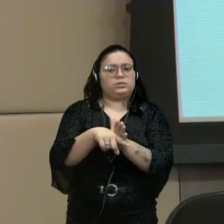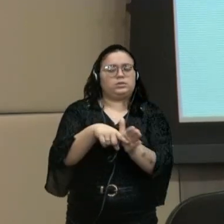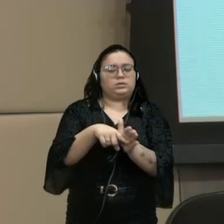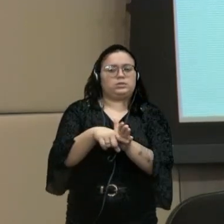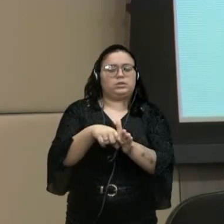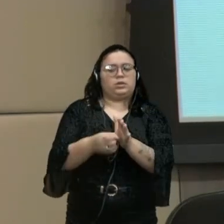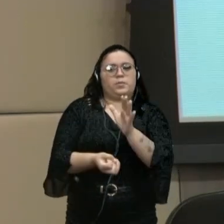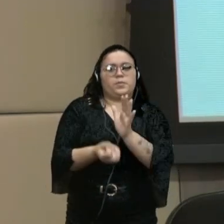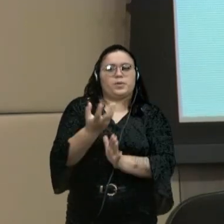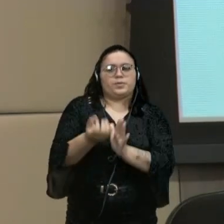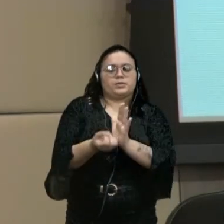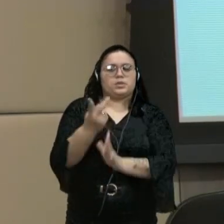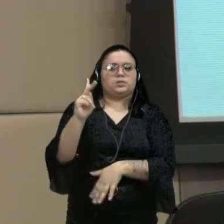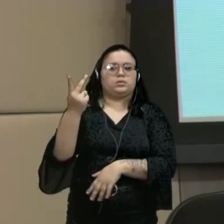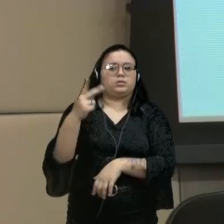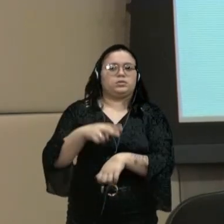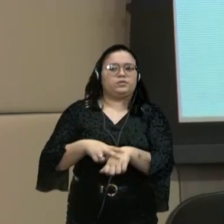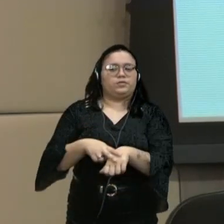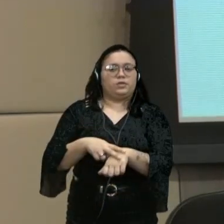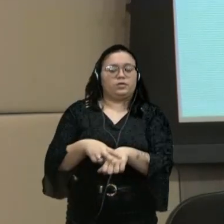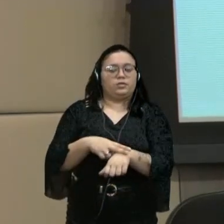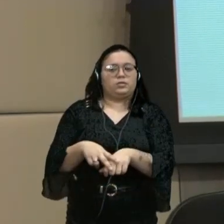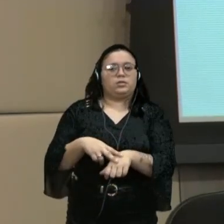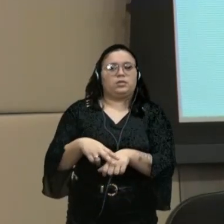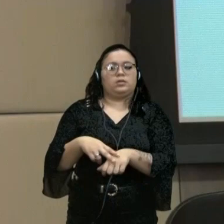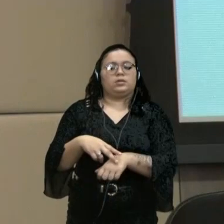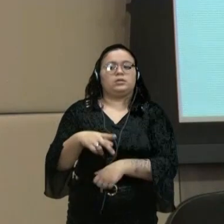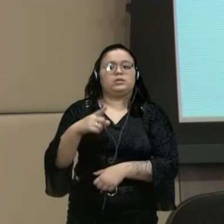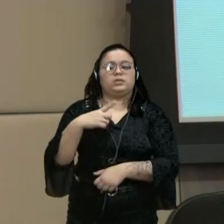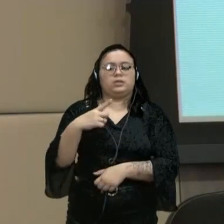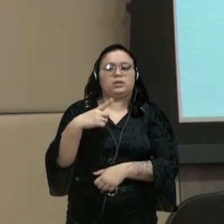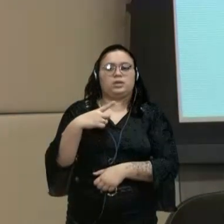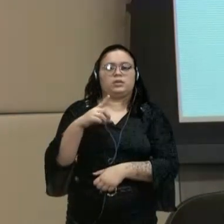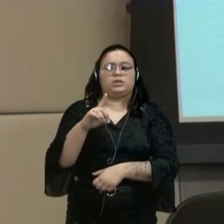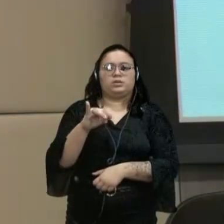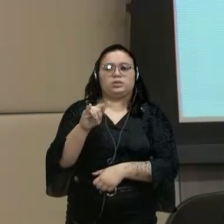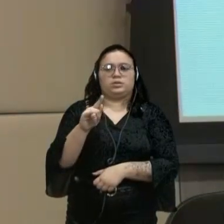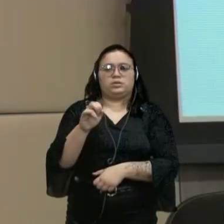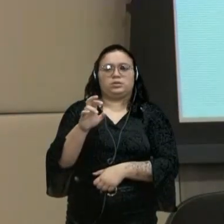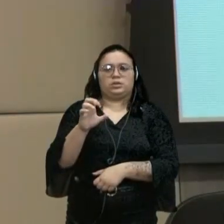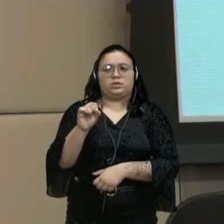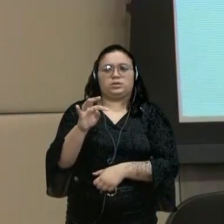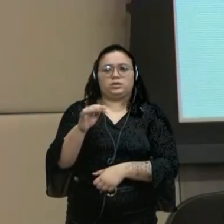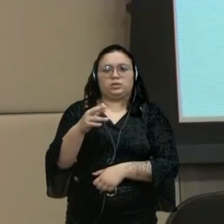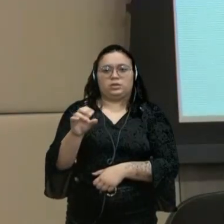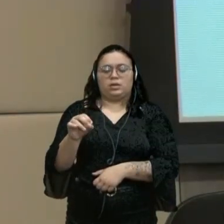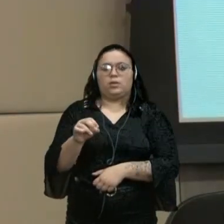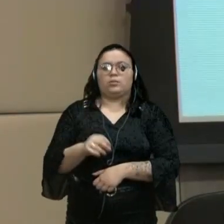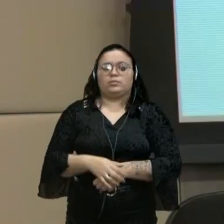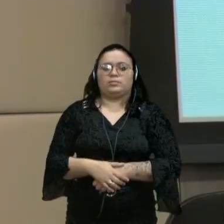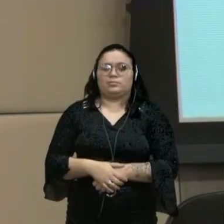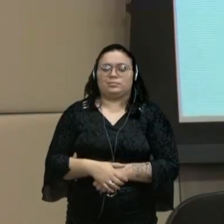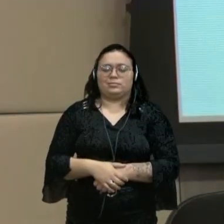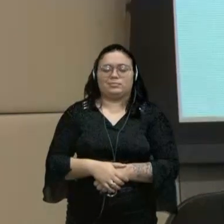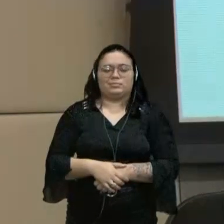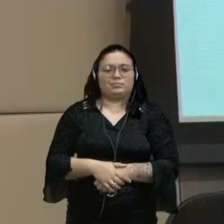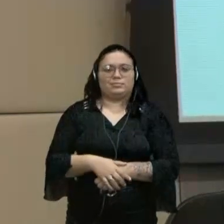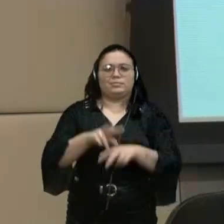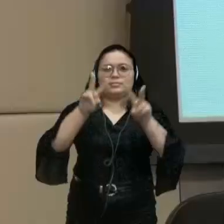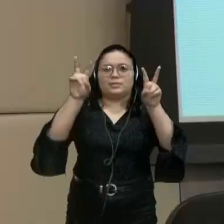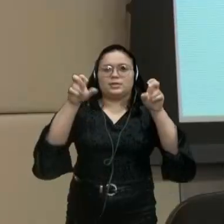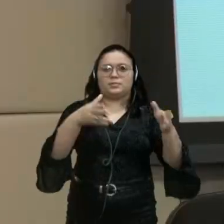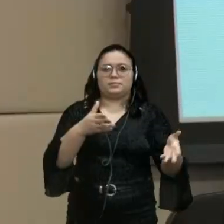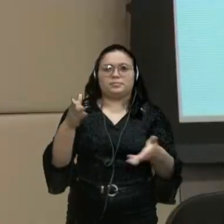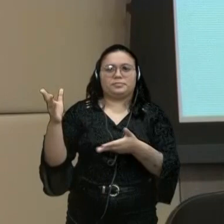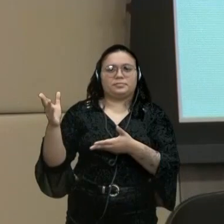Produção de hidrogênio verde via digestão anaeróbica em reator automatizado. Os autores do projeto